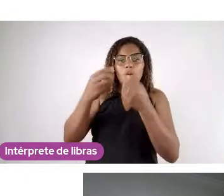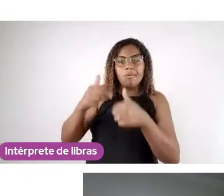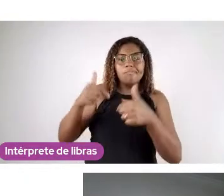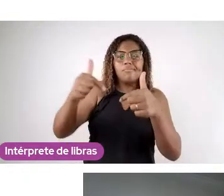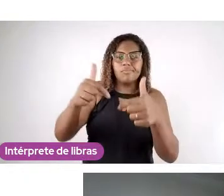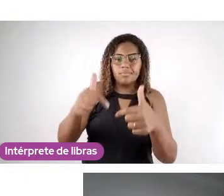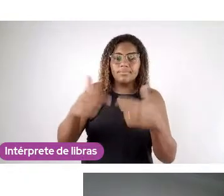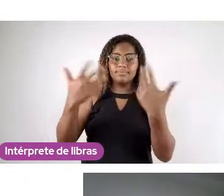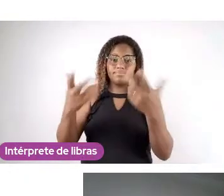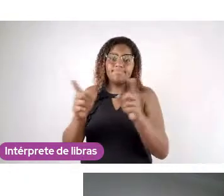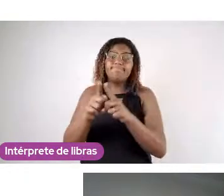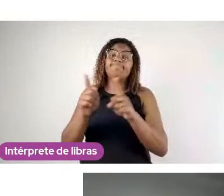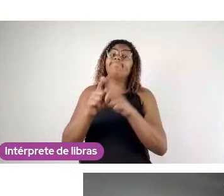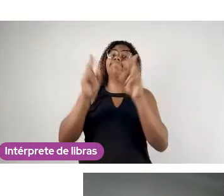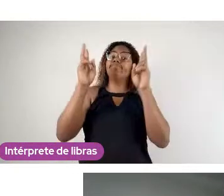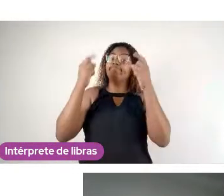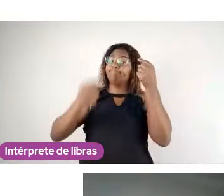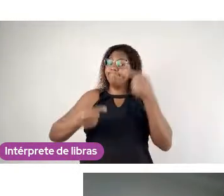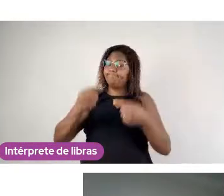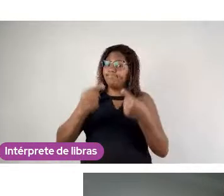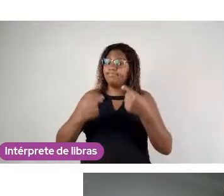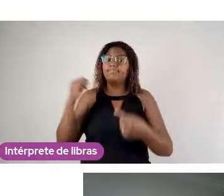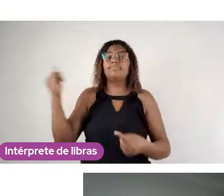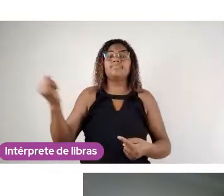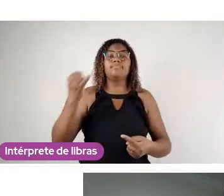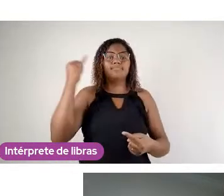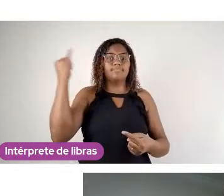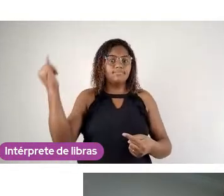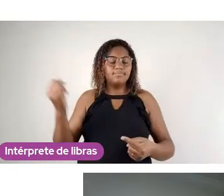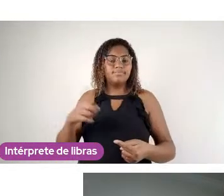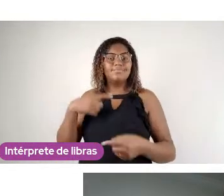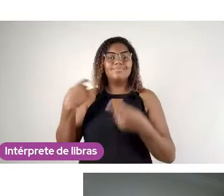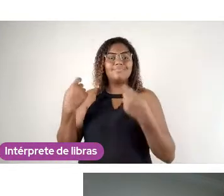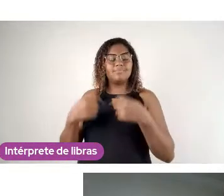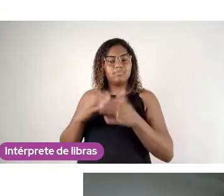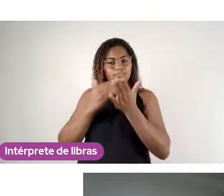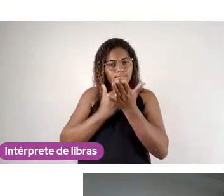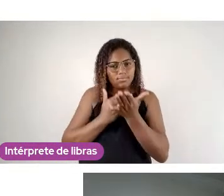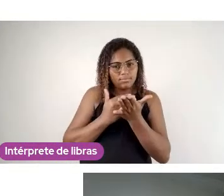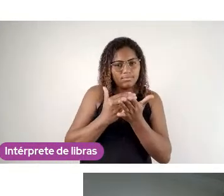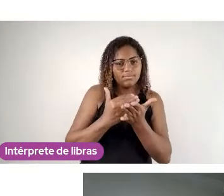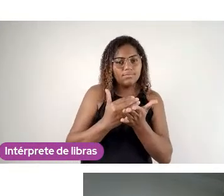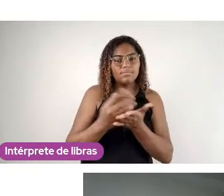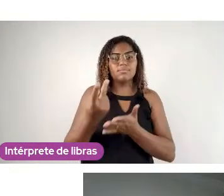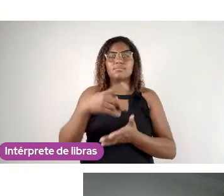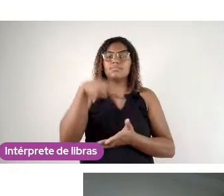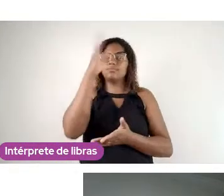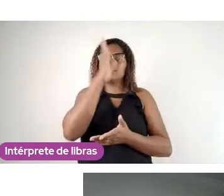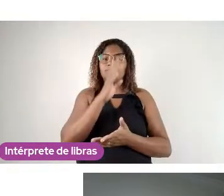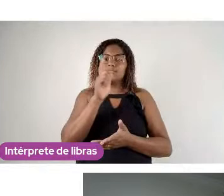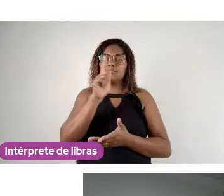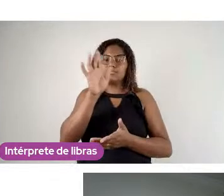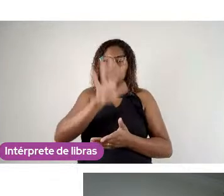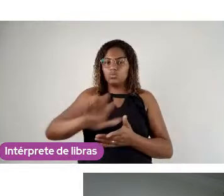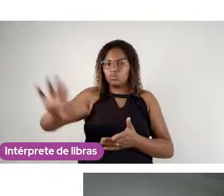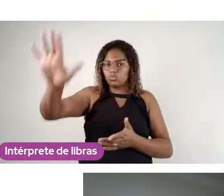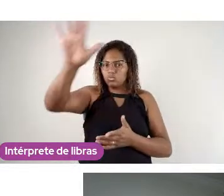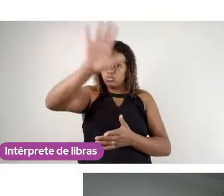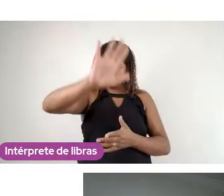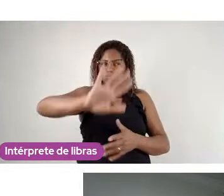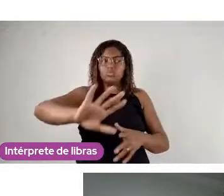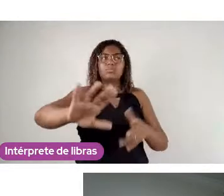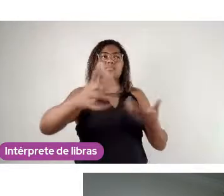é um debate super importante que a gente está, né, iniciando no Brasil, de uma forma geral, e que o Rio de Janeiro, como tem